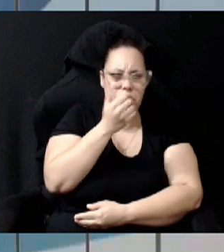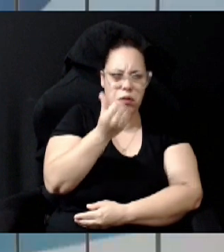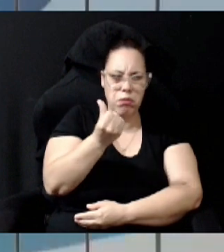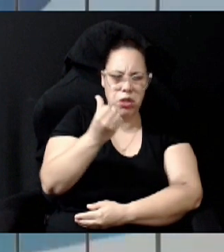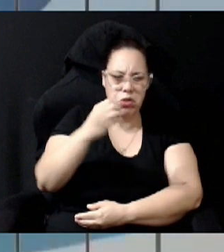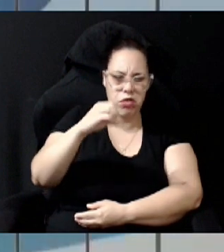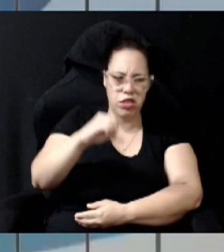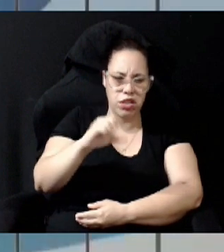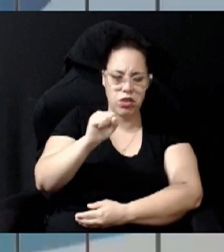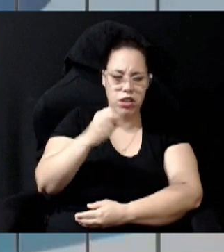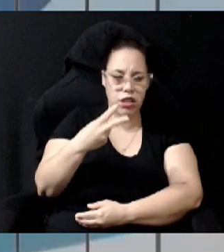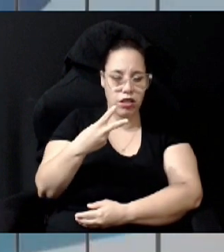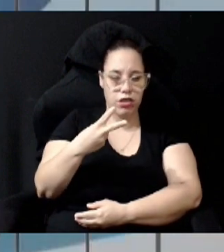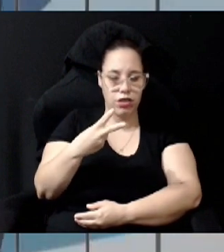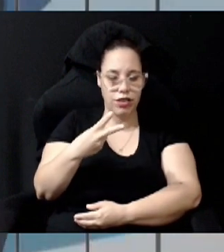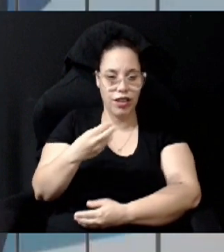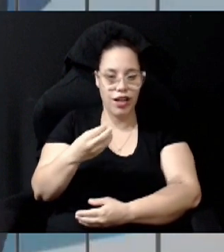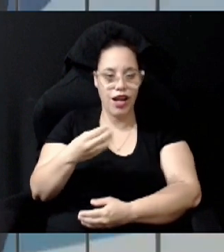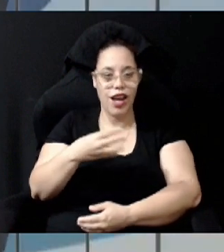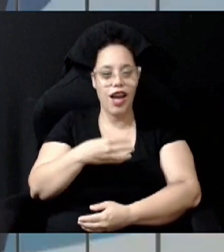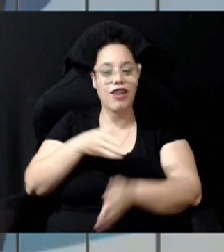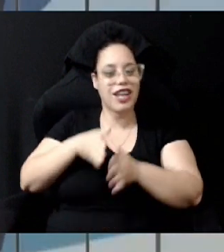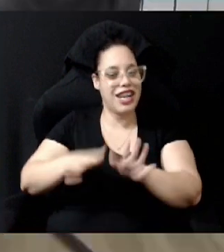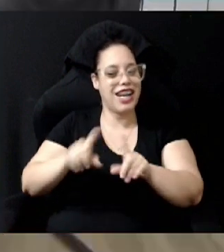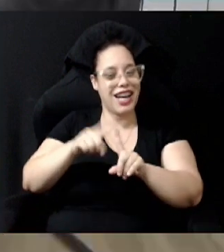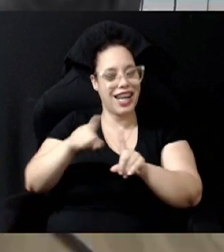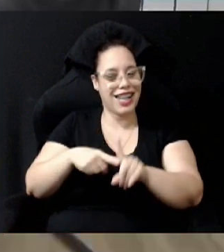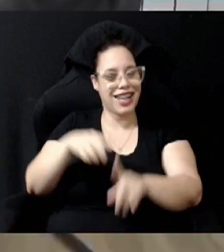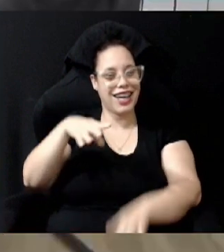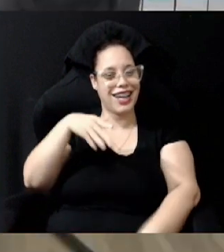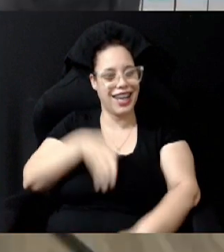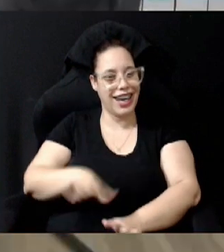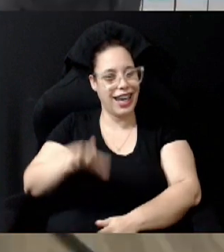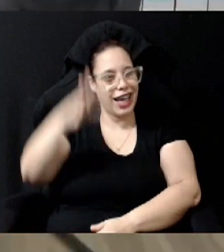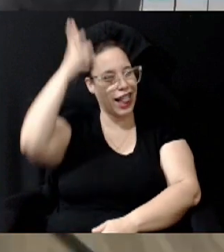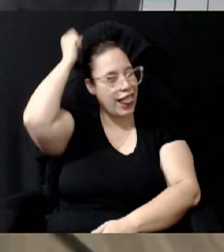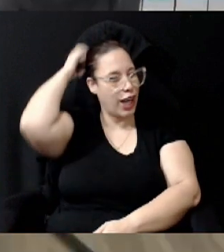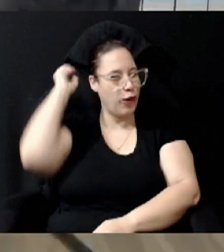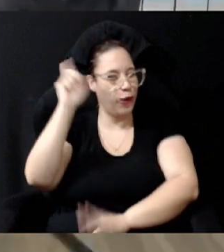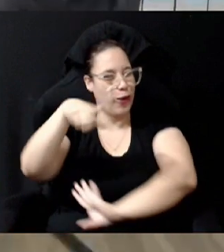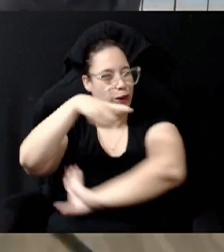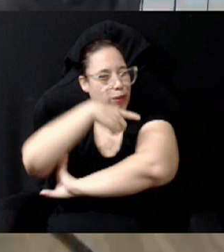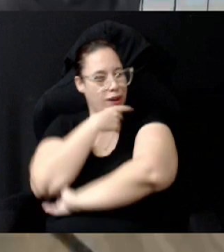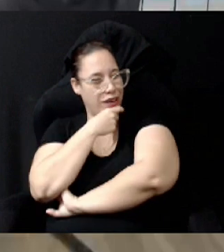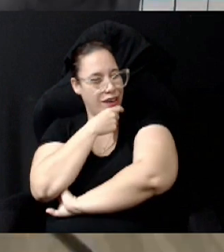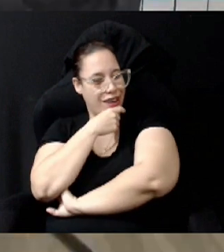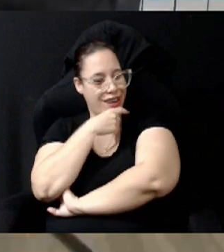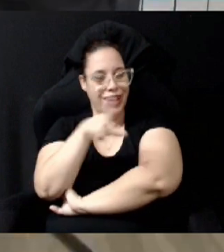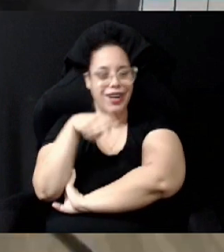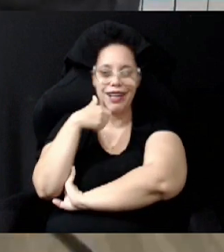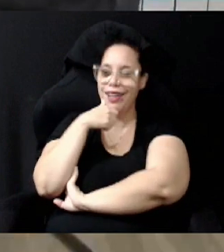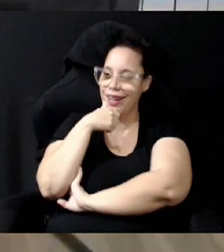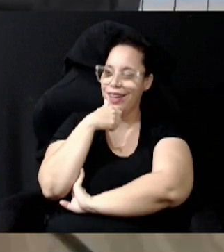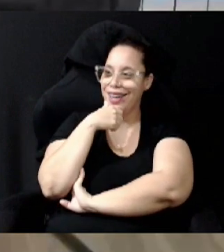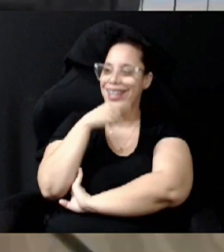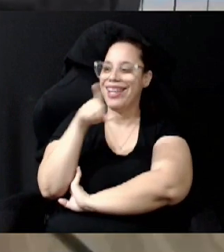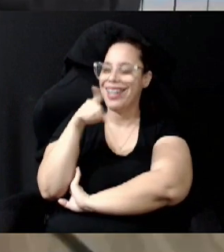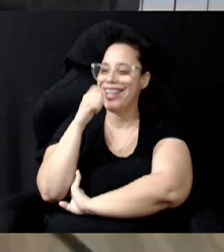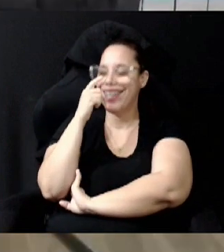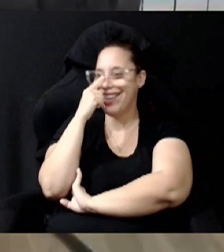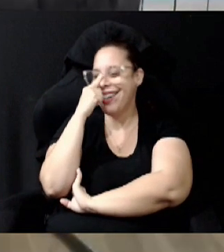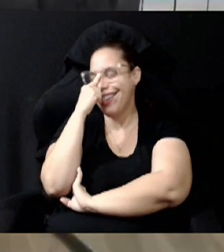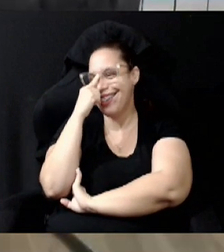Rubem. Oh, quem disse? Era, hein? Quando eu entrei na faculdade. Olha aí, ó. Né? Tá lá, estava lá com as minhas alunas, mas eu não